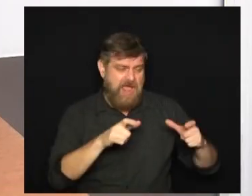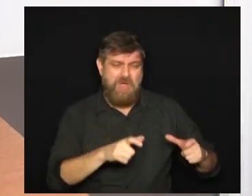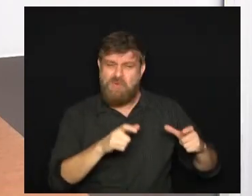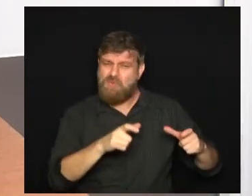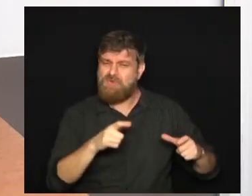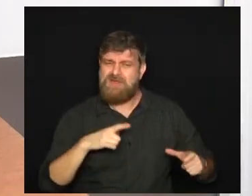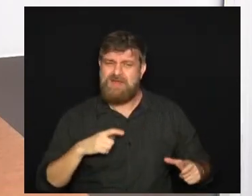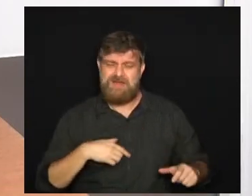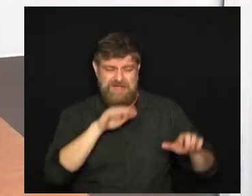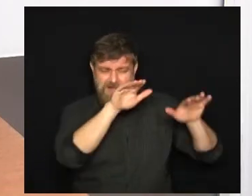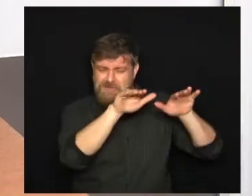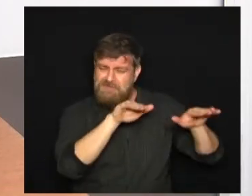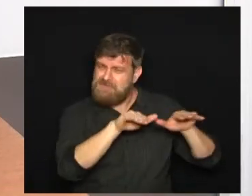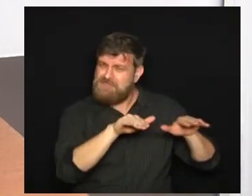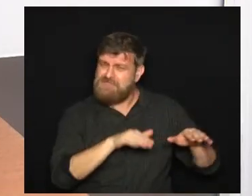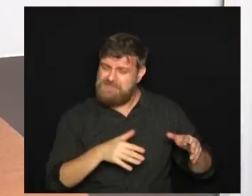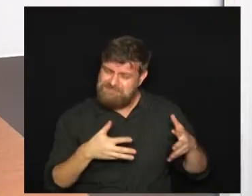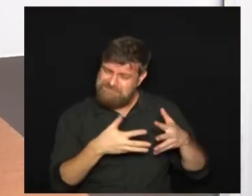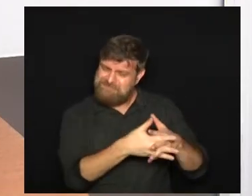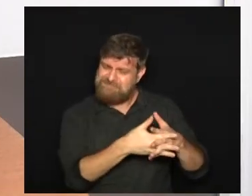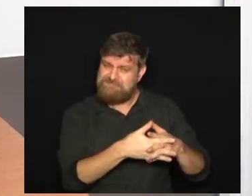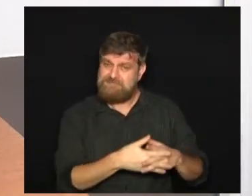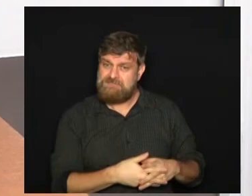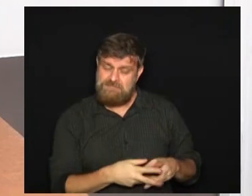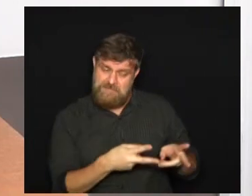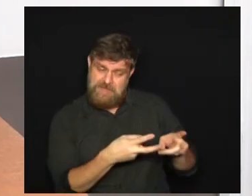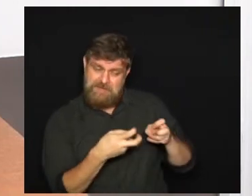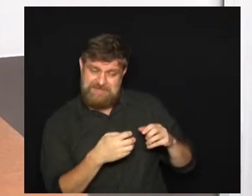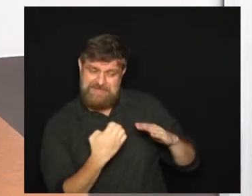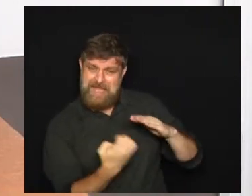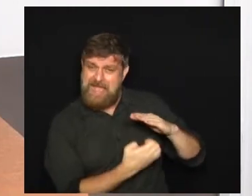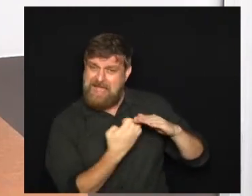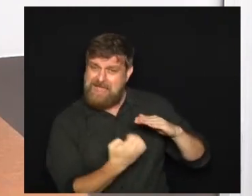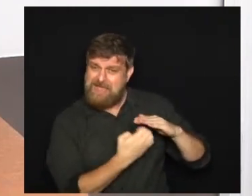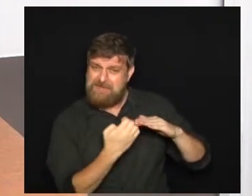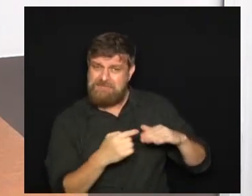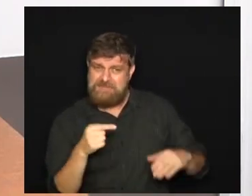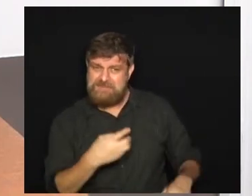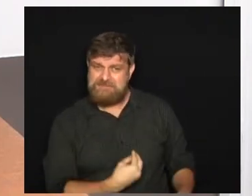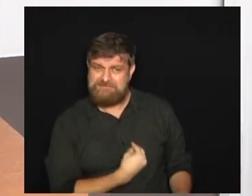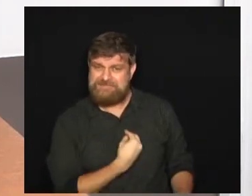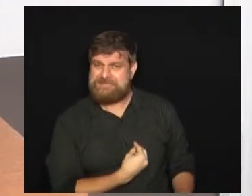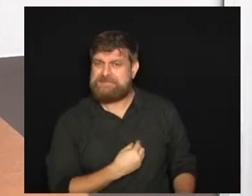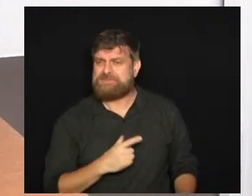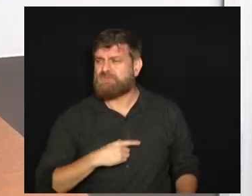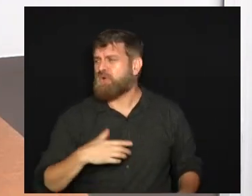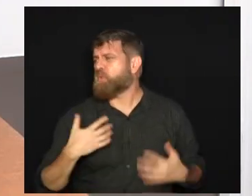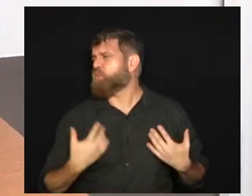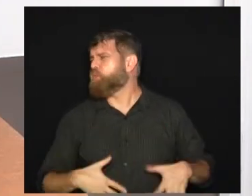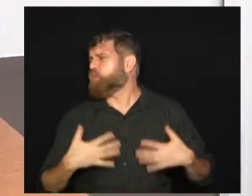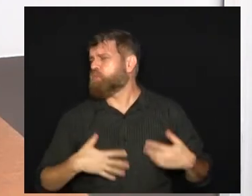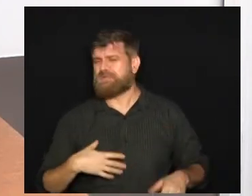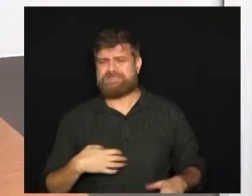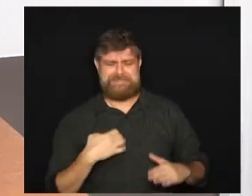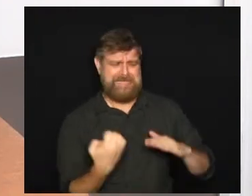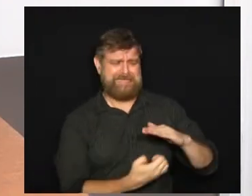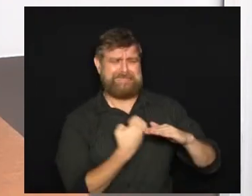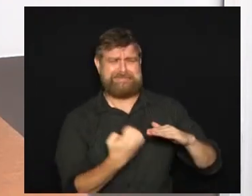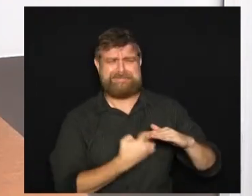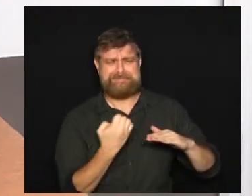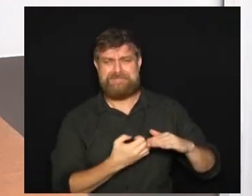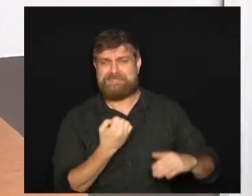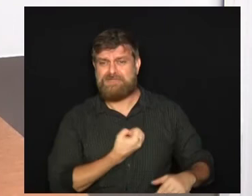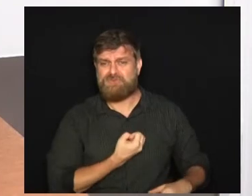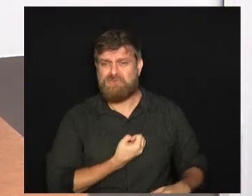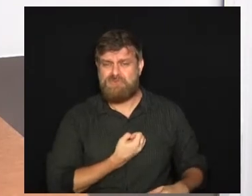que foi, mas pelo que eu pude perceber, o número de empresas que precisavam estar lá era um número bem elevado, né? Então, eles realmente estão...